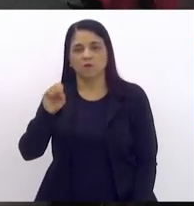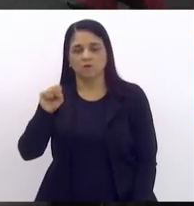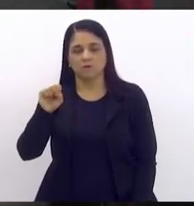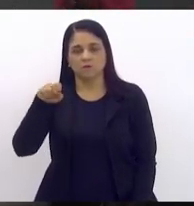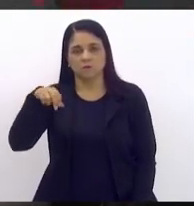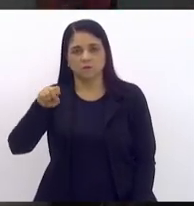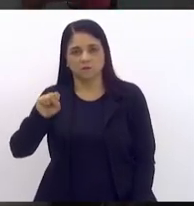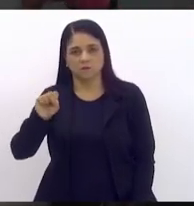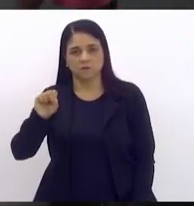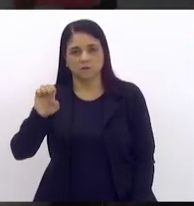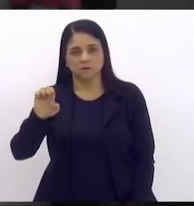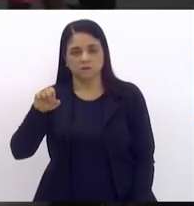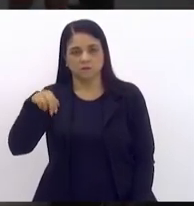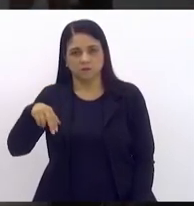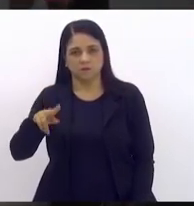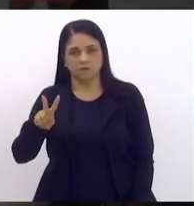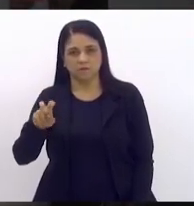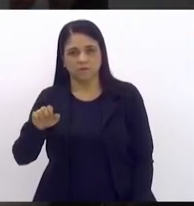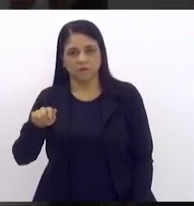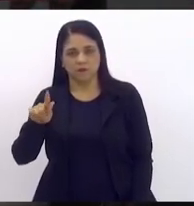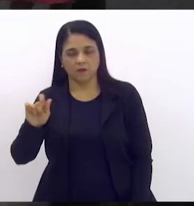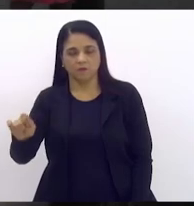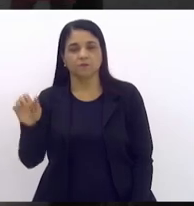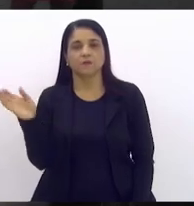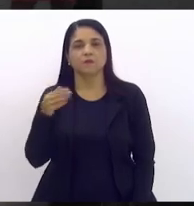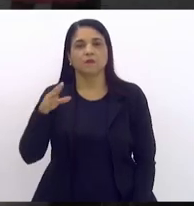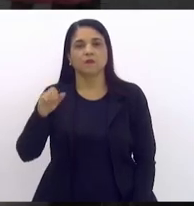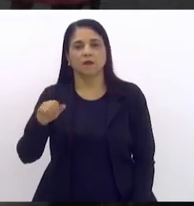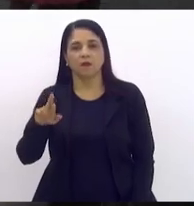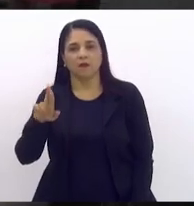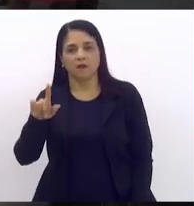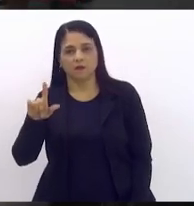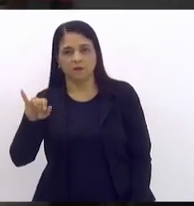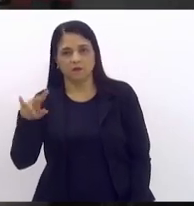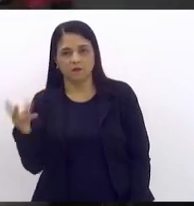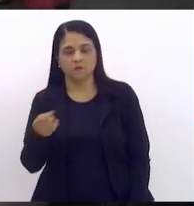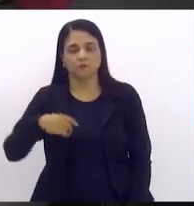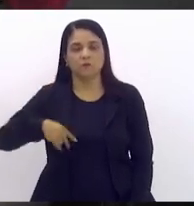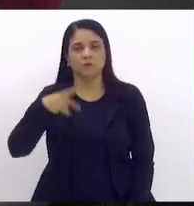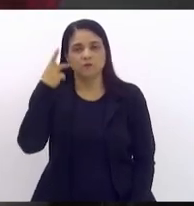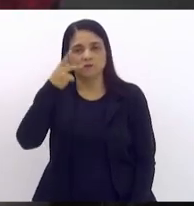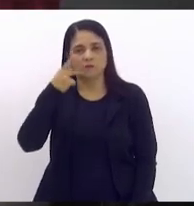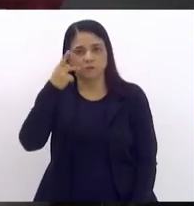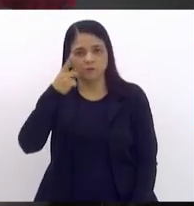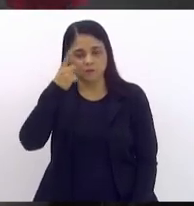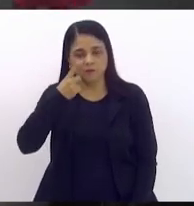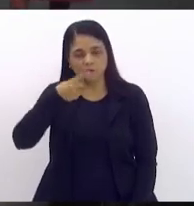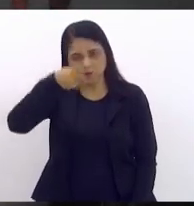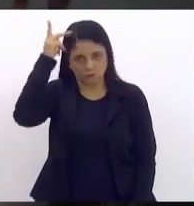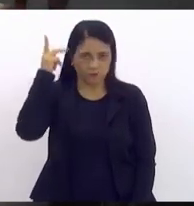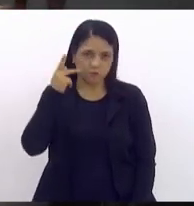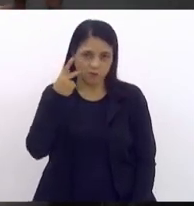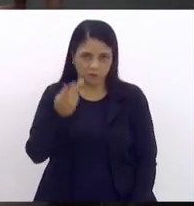Reis. Deputado Carlinhos BNH. Deputado Luiz Paulo Correia da Rocha.